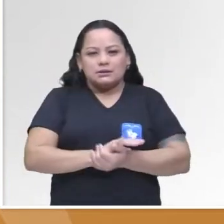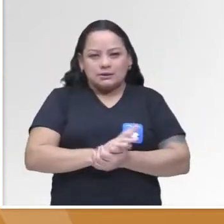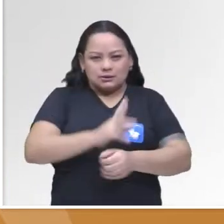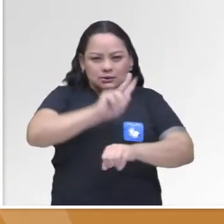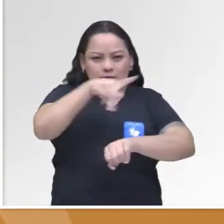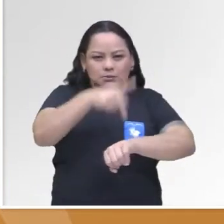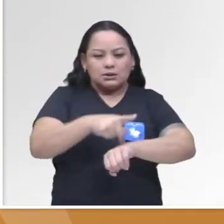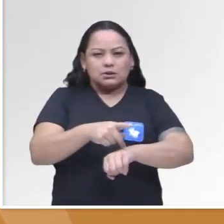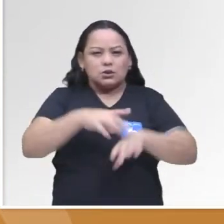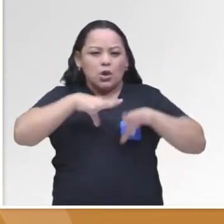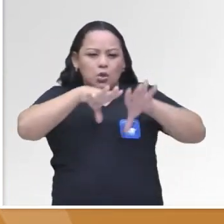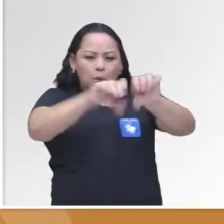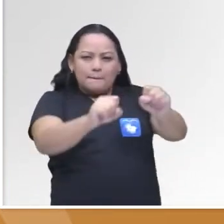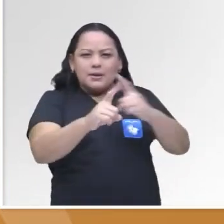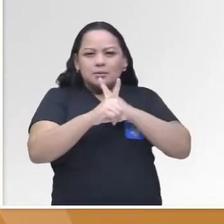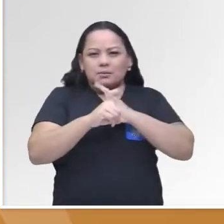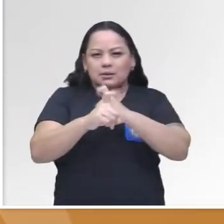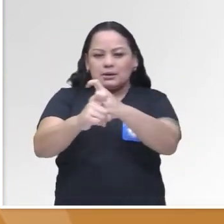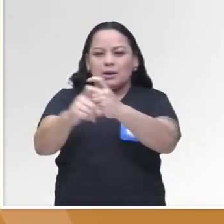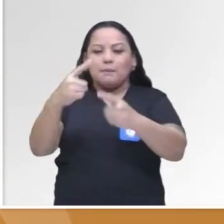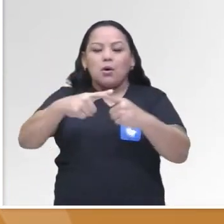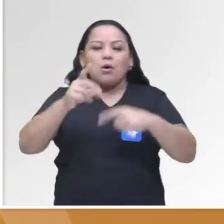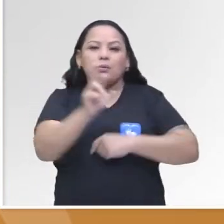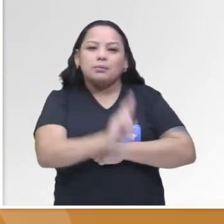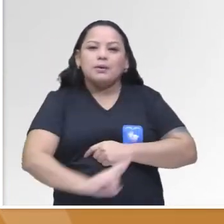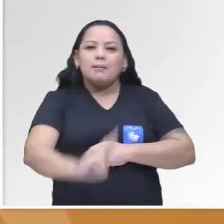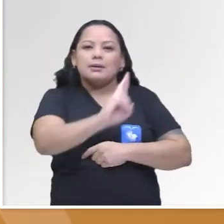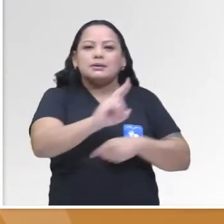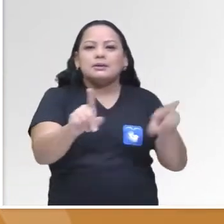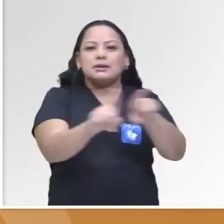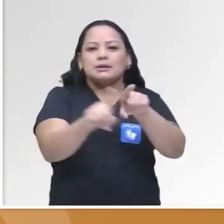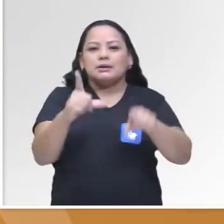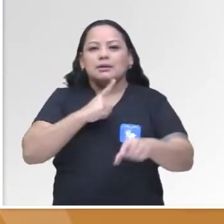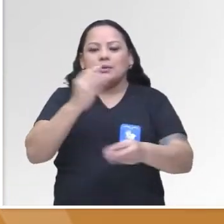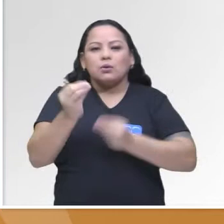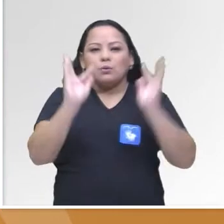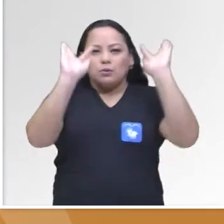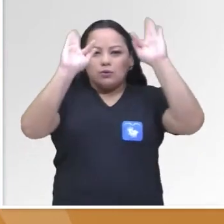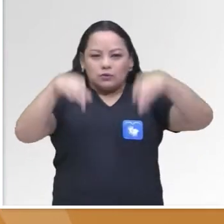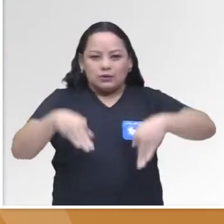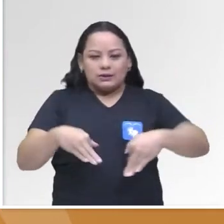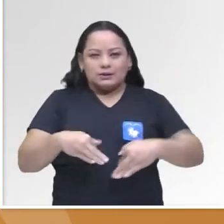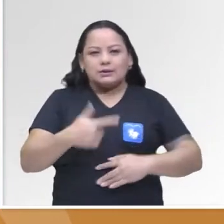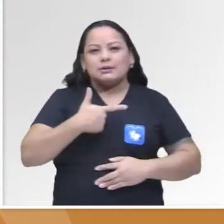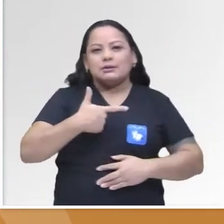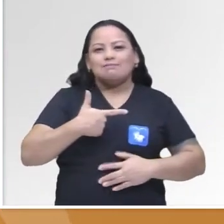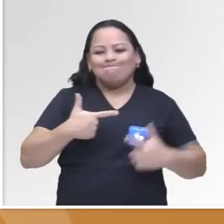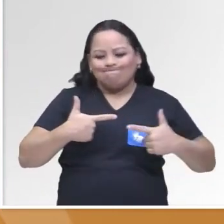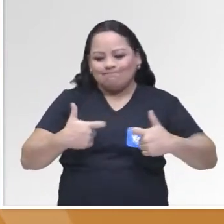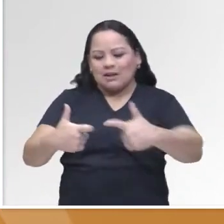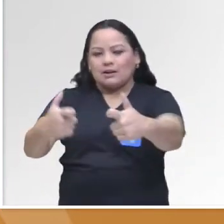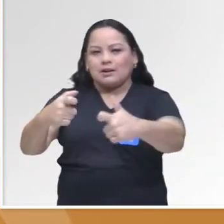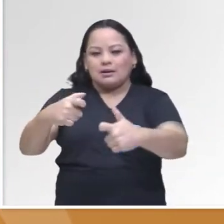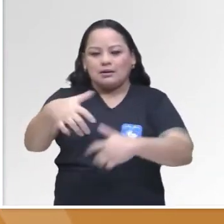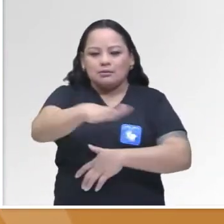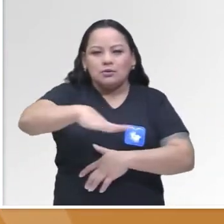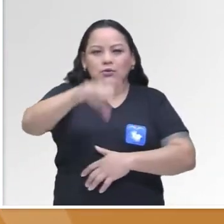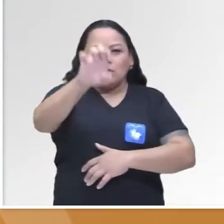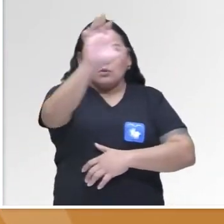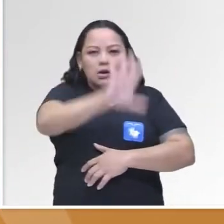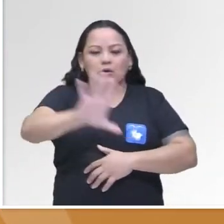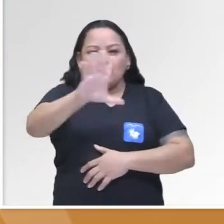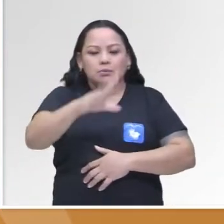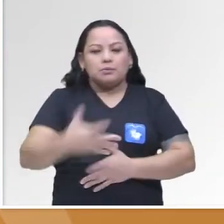do domínio nazista e que representa também ali o fim da guerra no fronte europeu em relação à